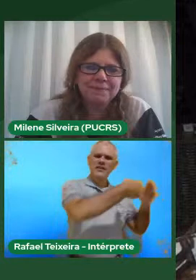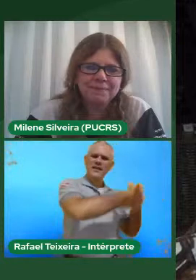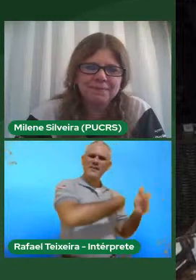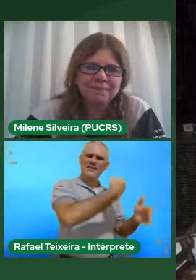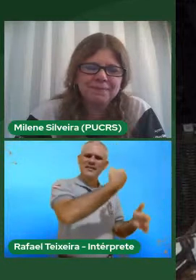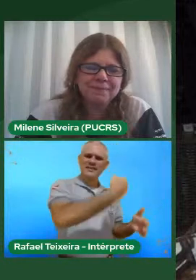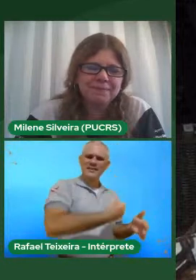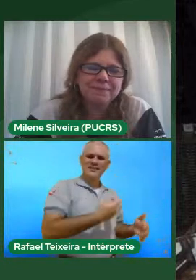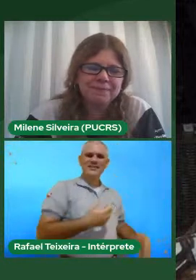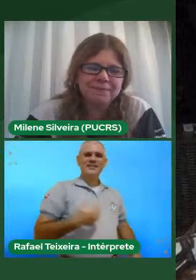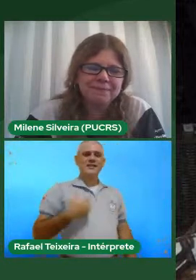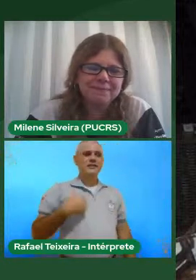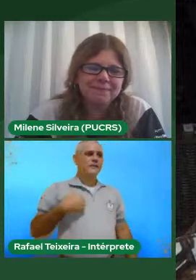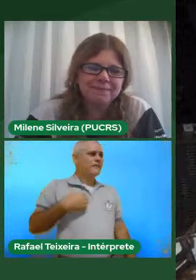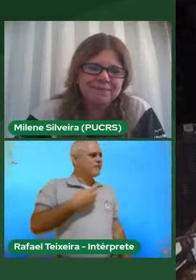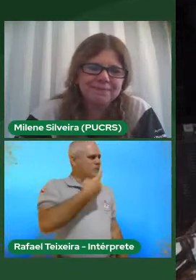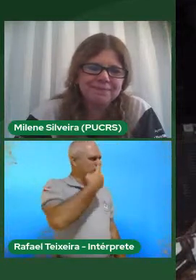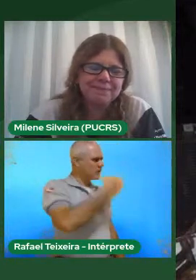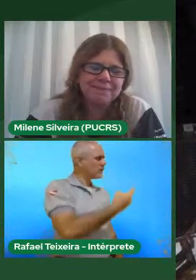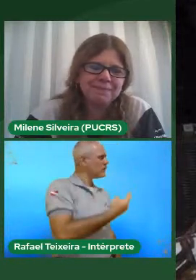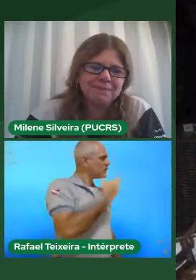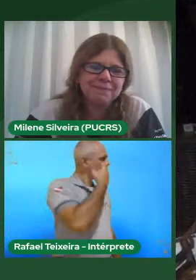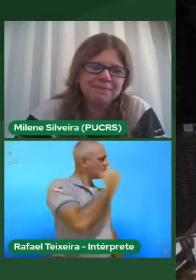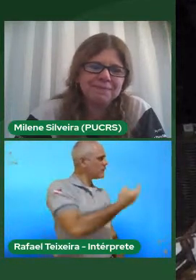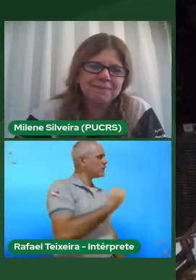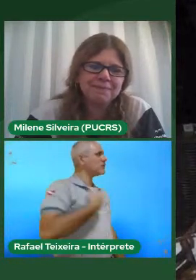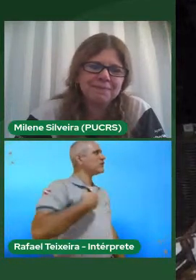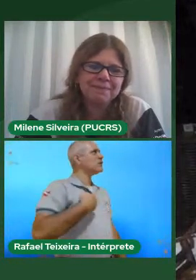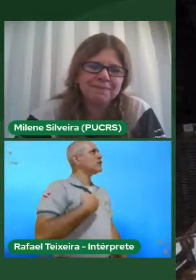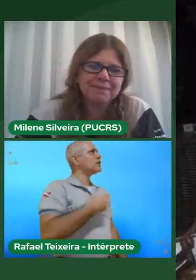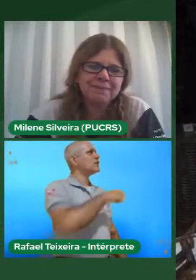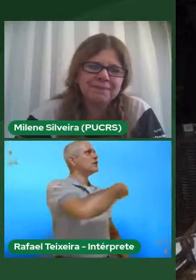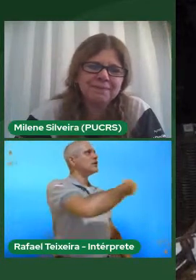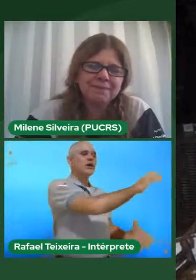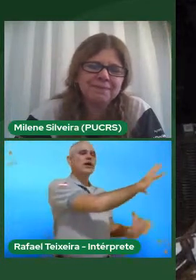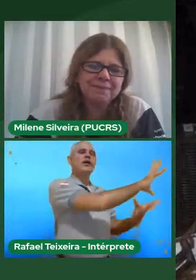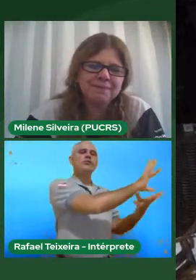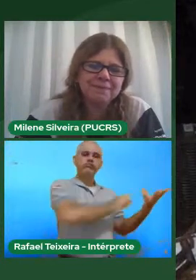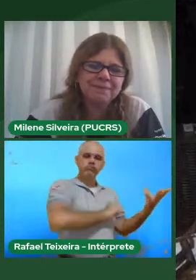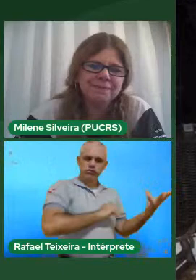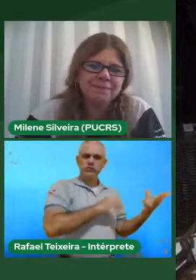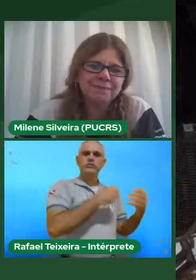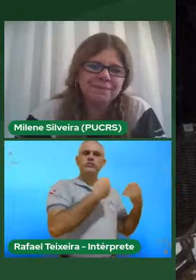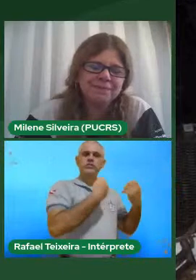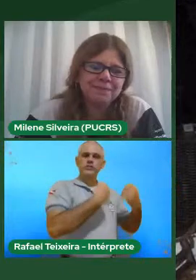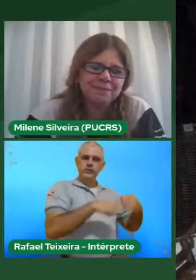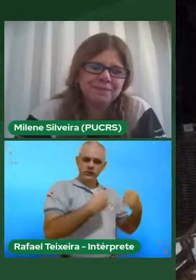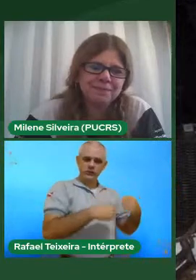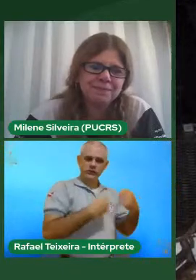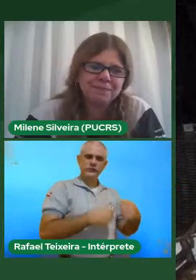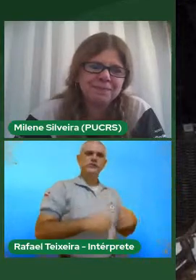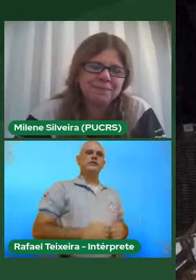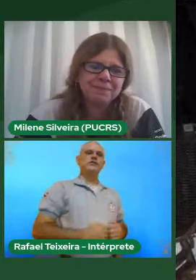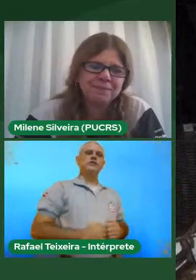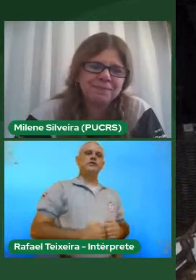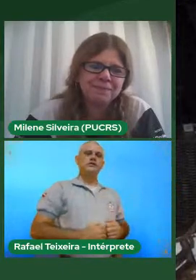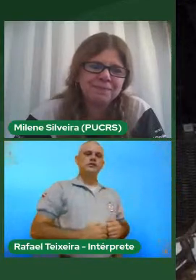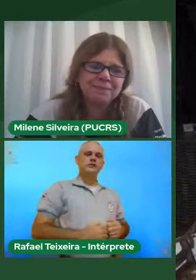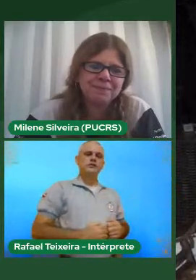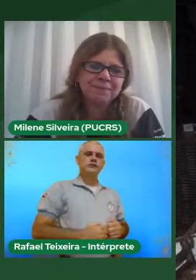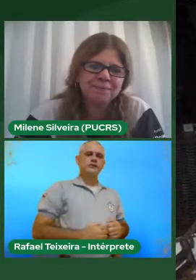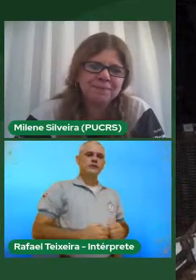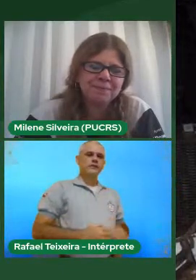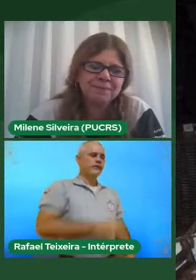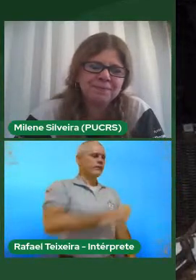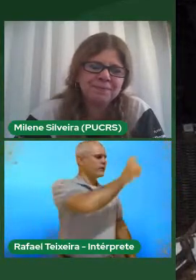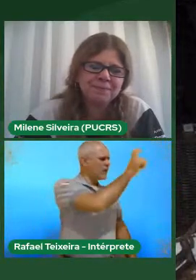é uma inspiração de contribuição científica, social e humana. É um ser humano